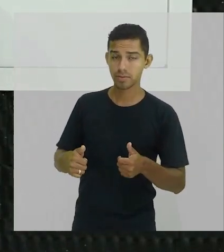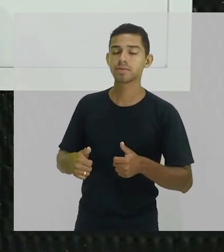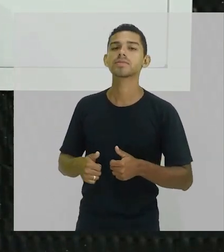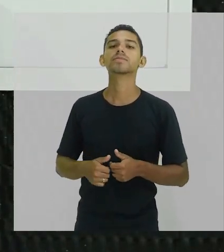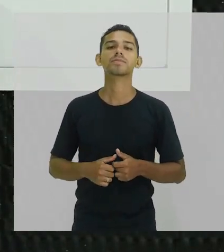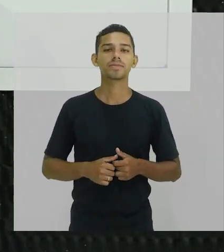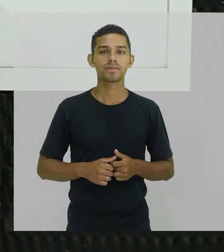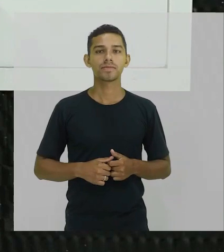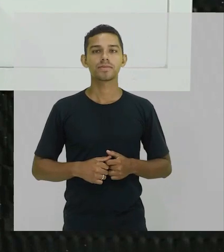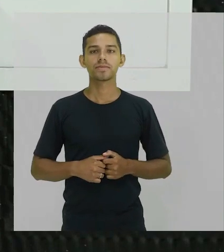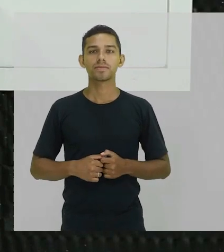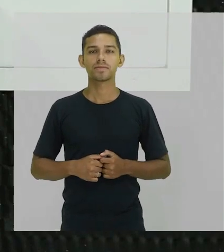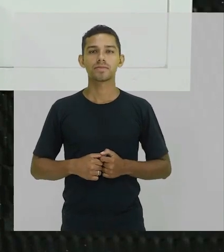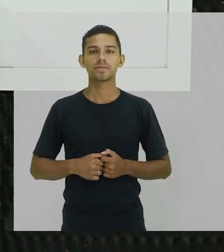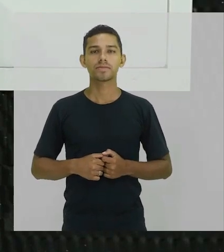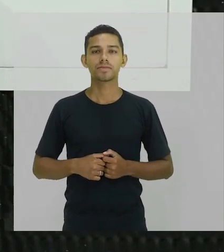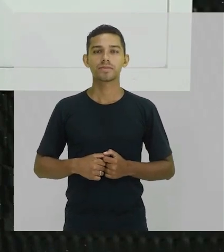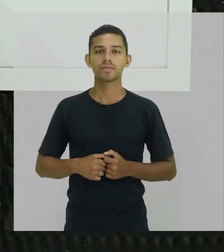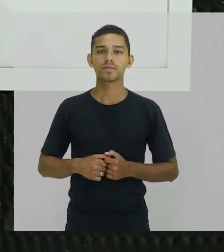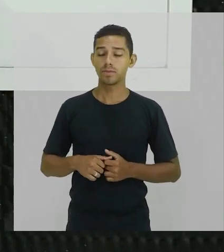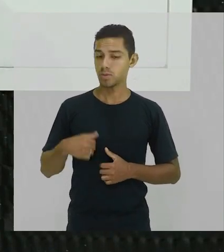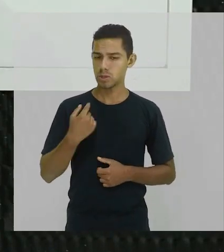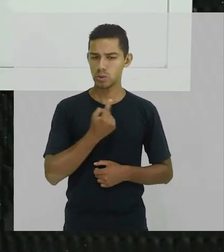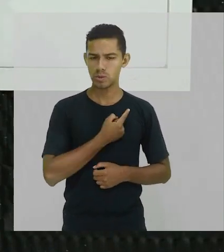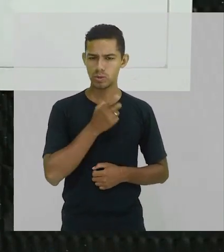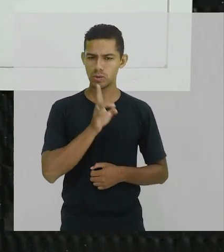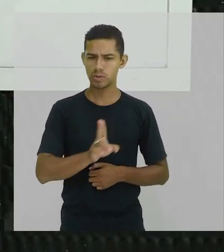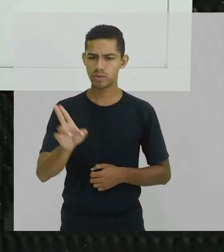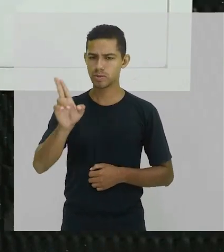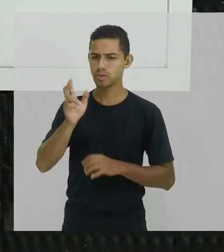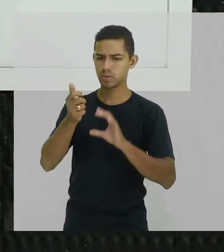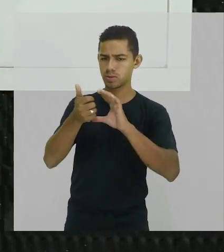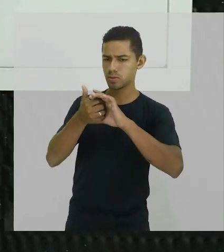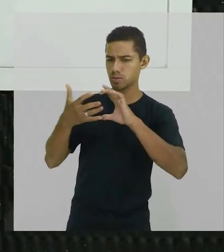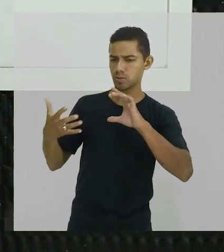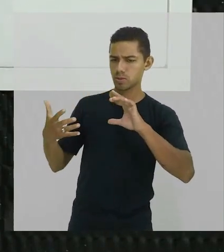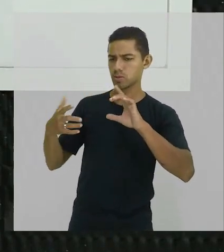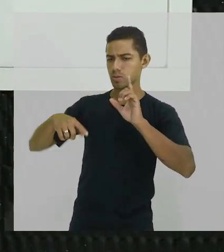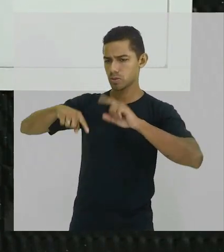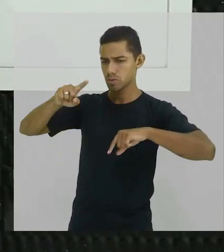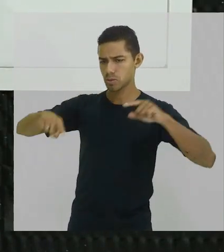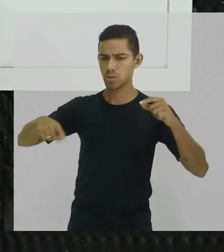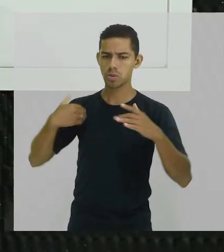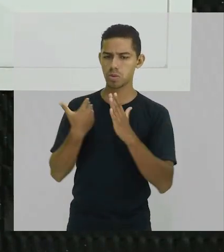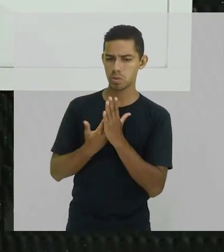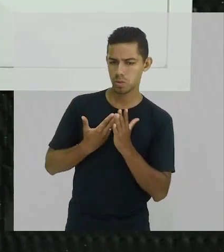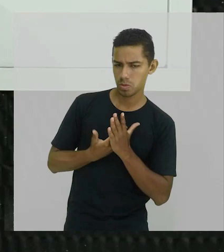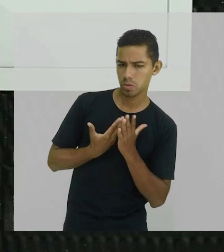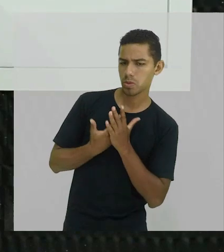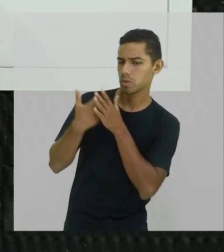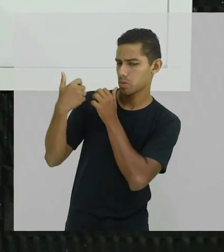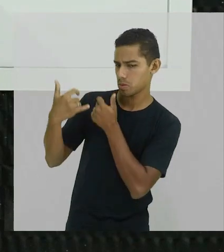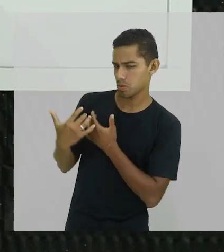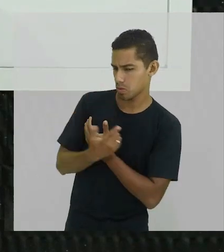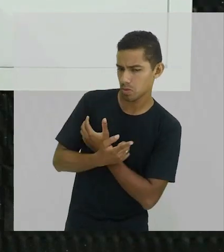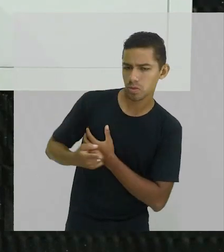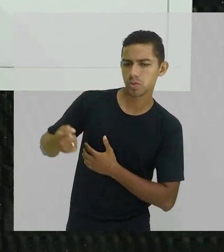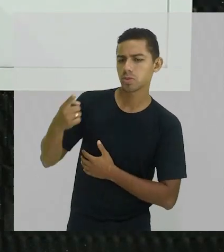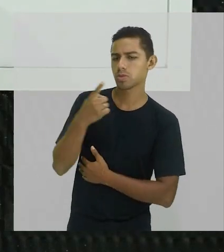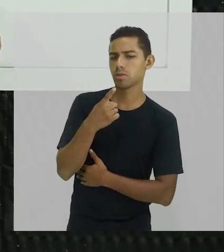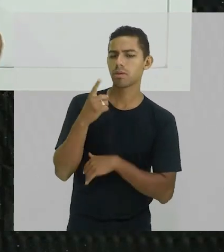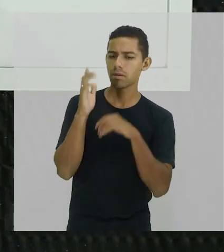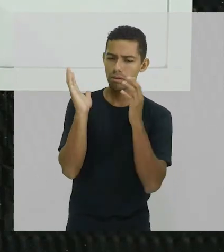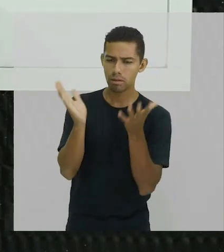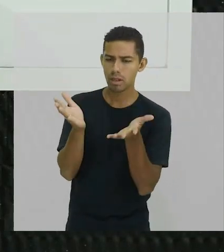Tá ok? Bom, então a gente vai utilizar as características de onda, né, aquele mesmo estudo da ondulatória que vocês com certeza já